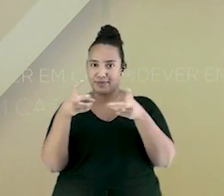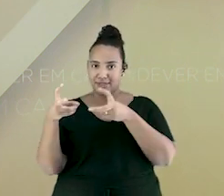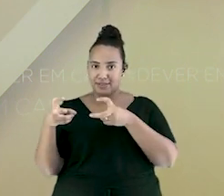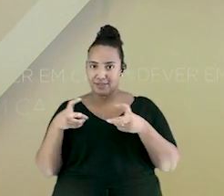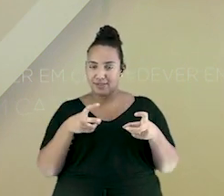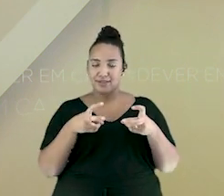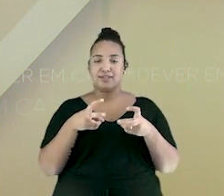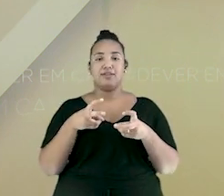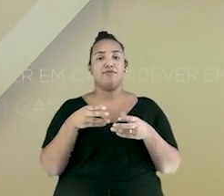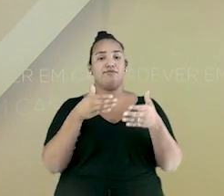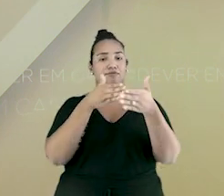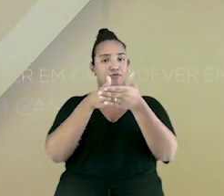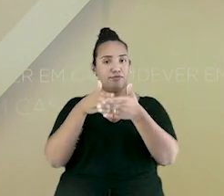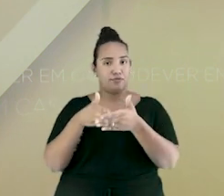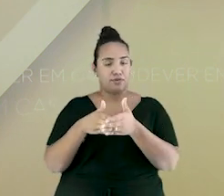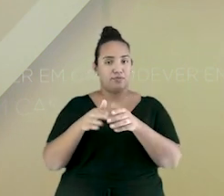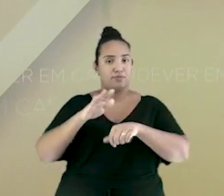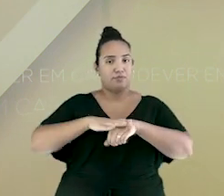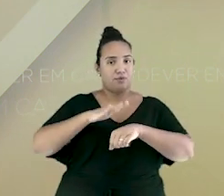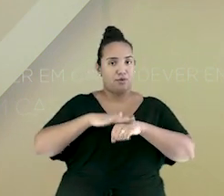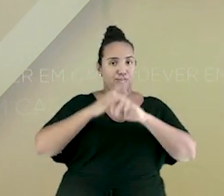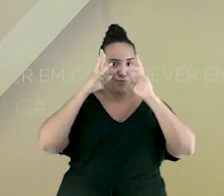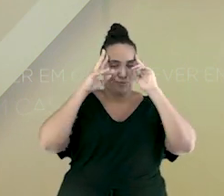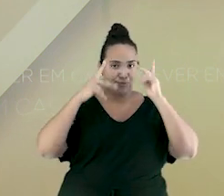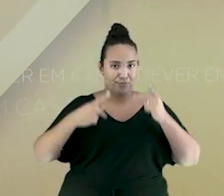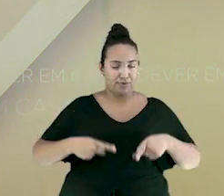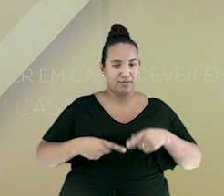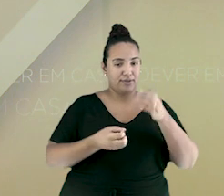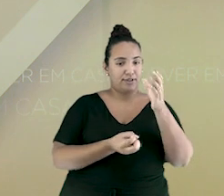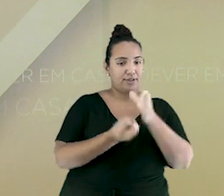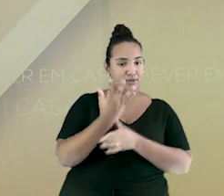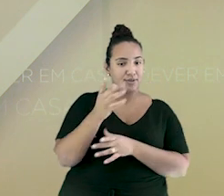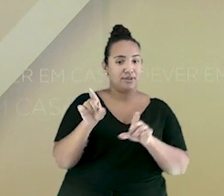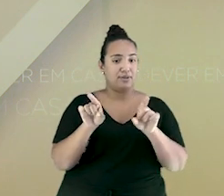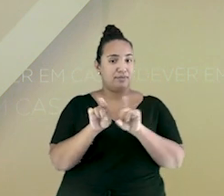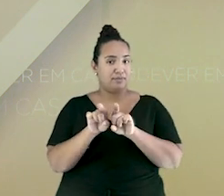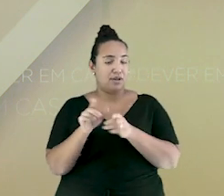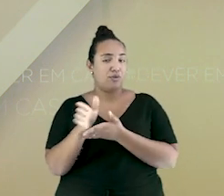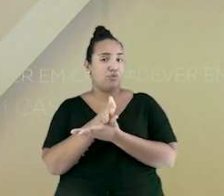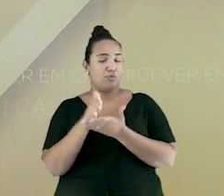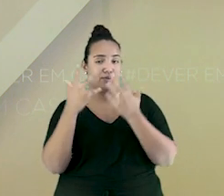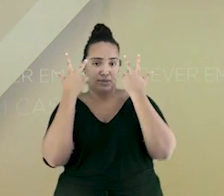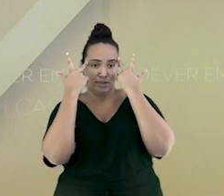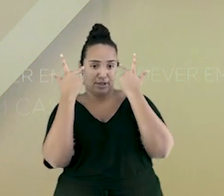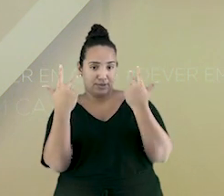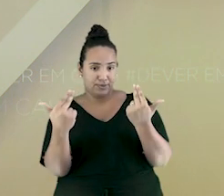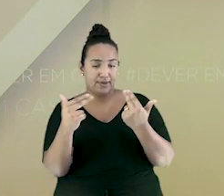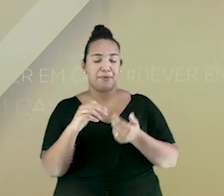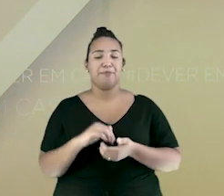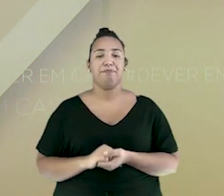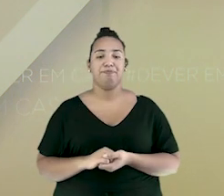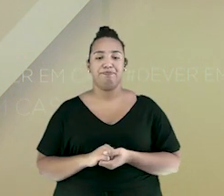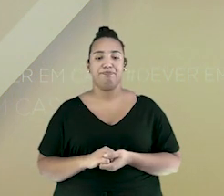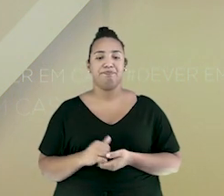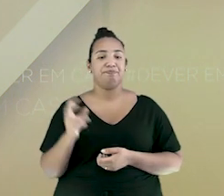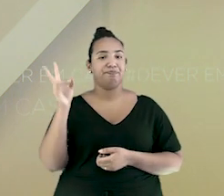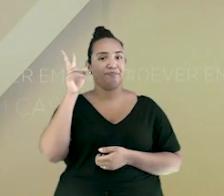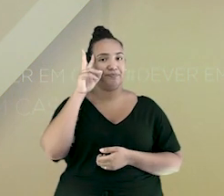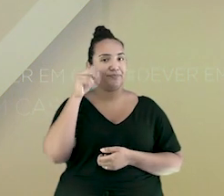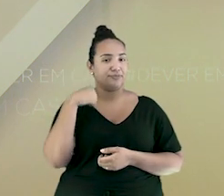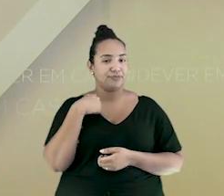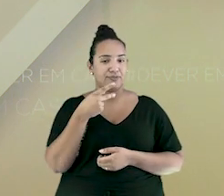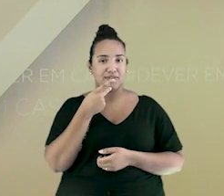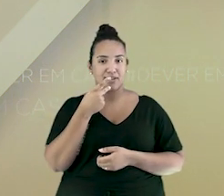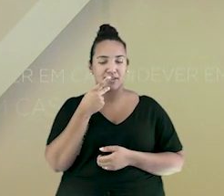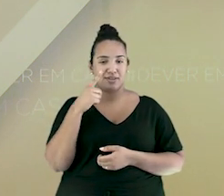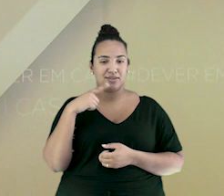alguns marcos artificiais e outros naturais. Acompanhe aqui. Lembram que comentei sobre o Marco das